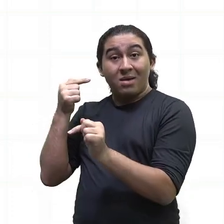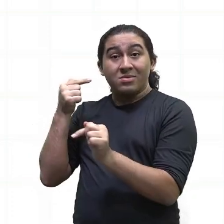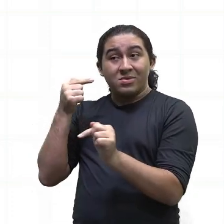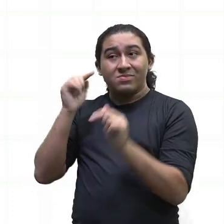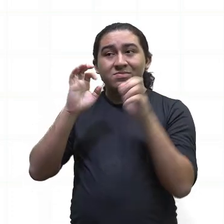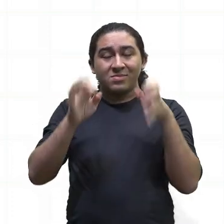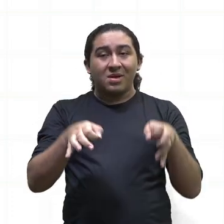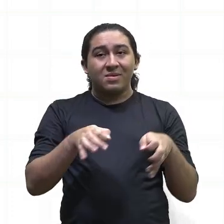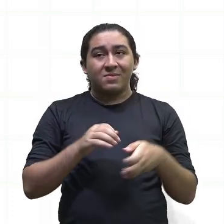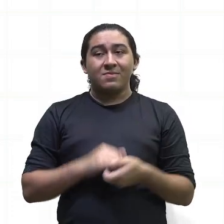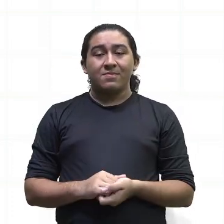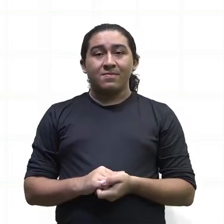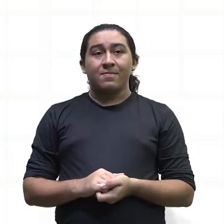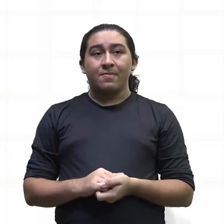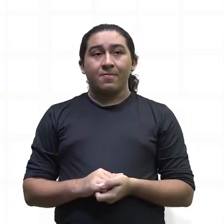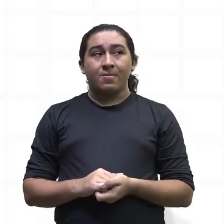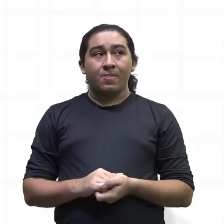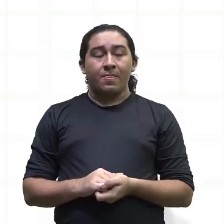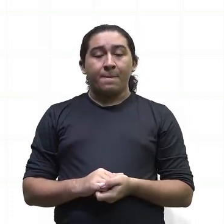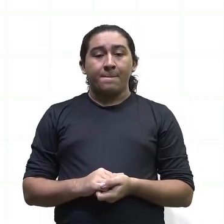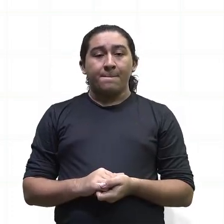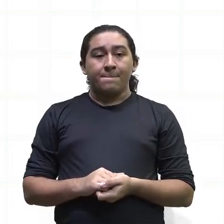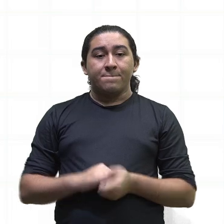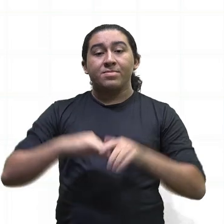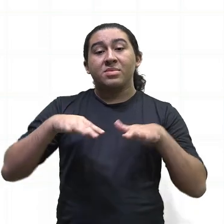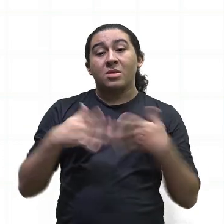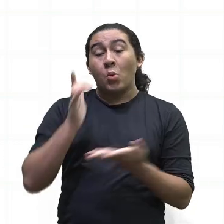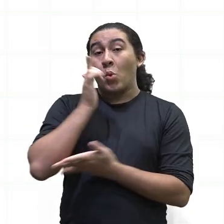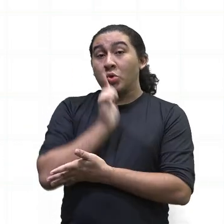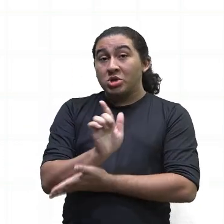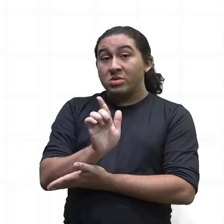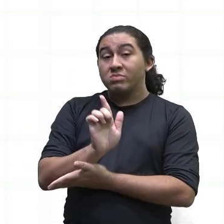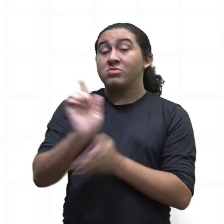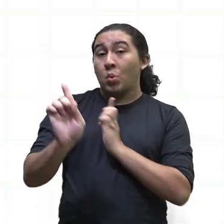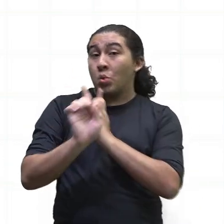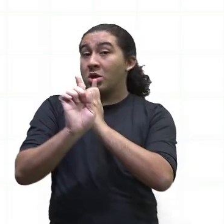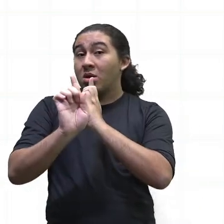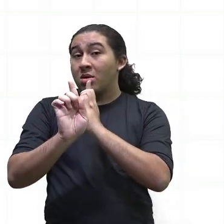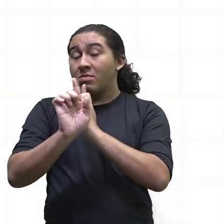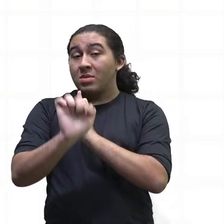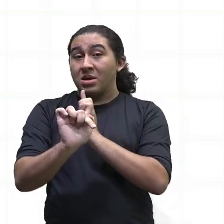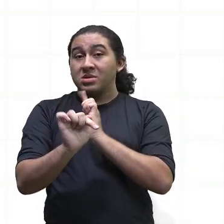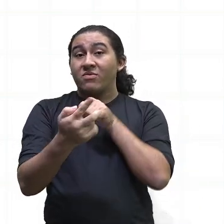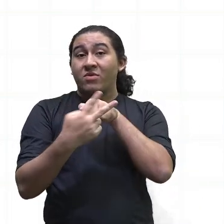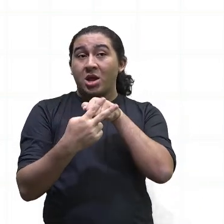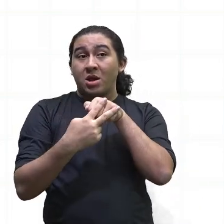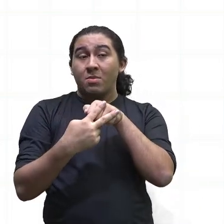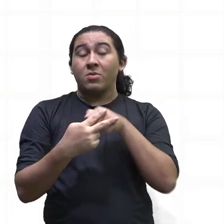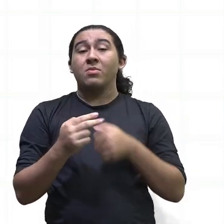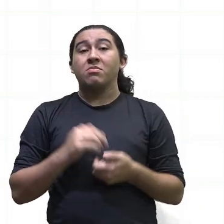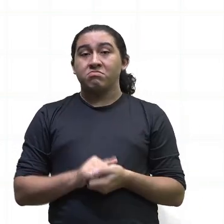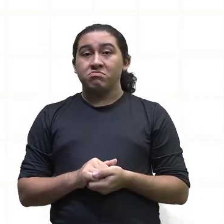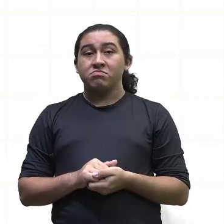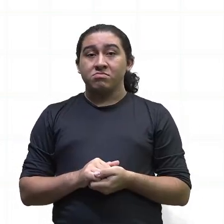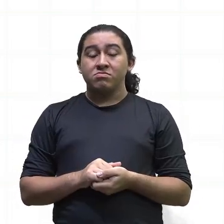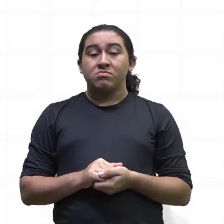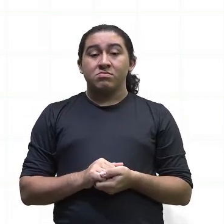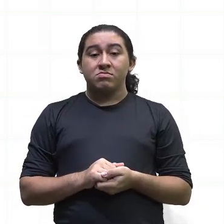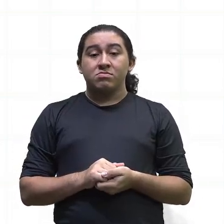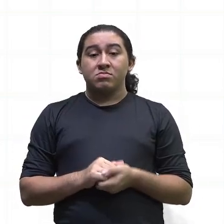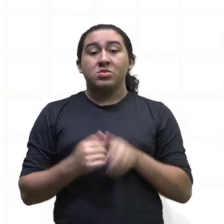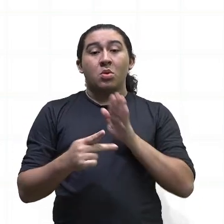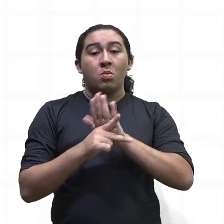Pretérito imperfeito, certo? Então, conseguiram aí identificar, certo? O